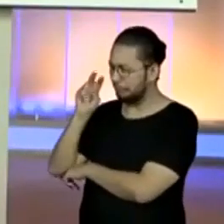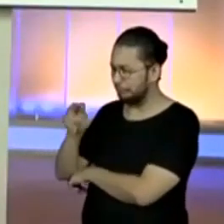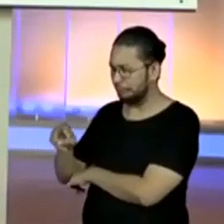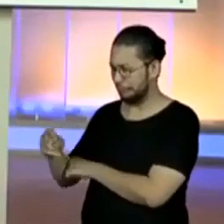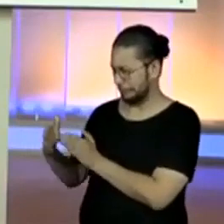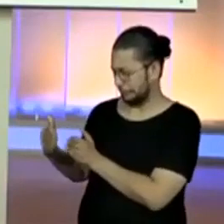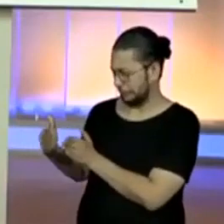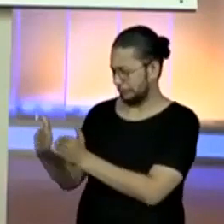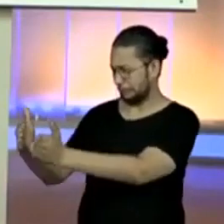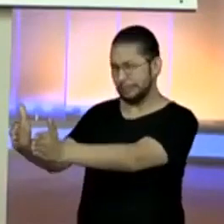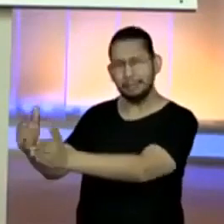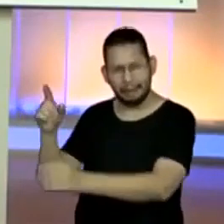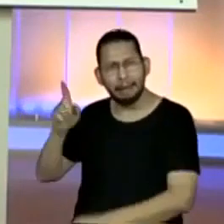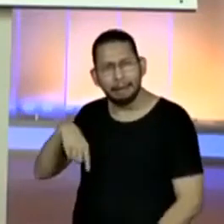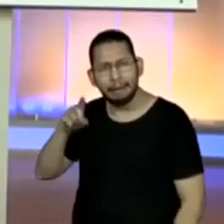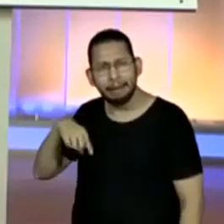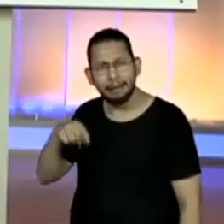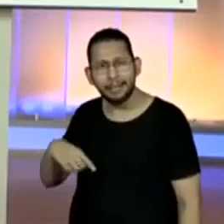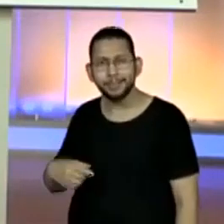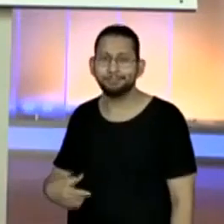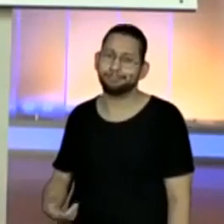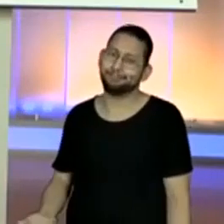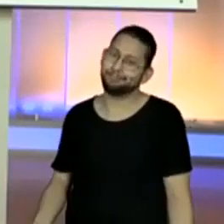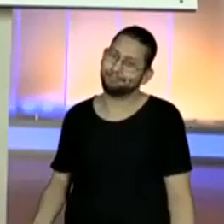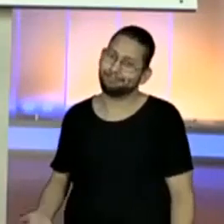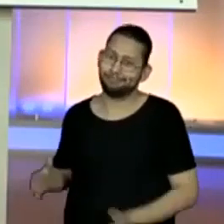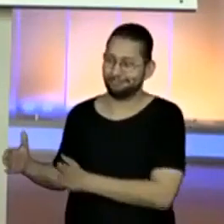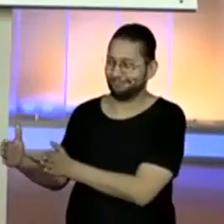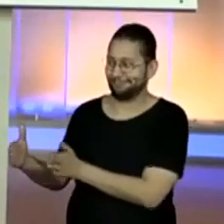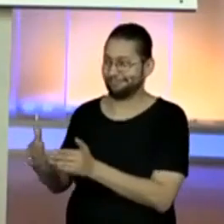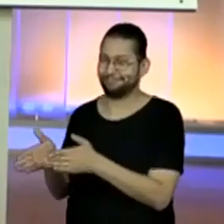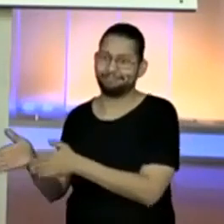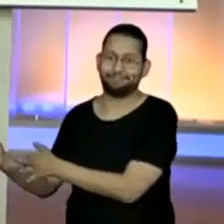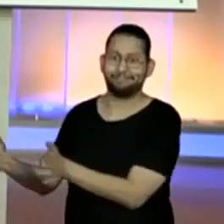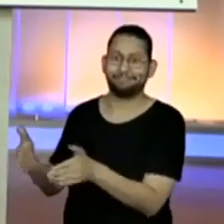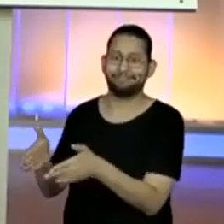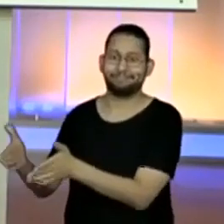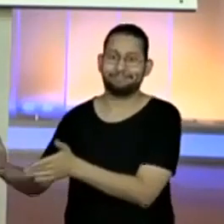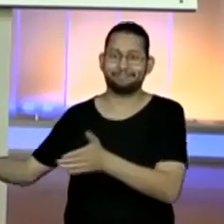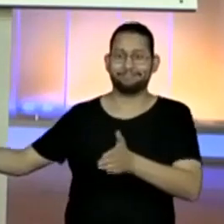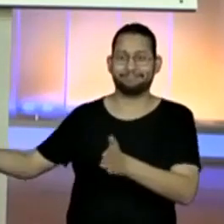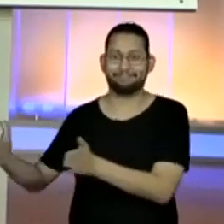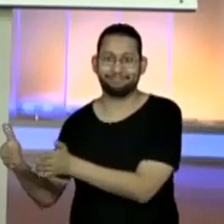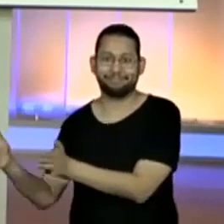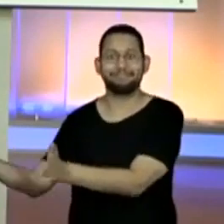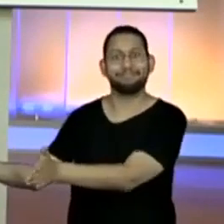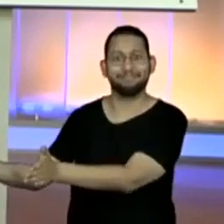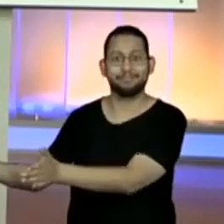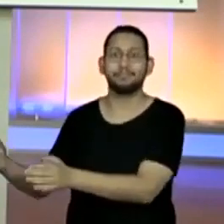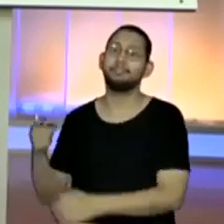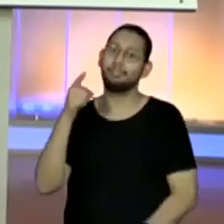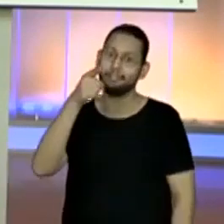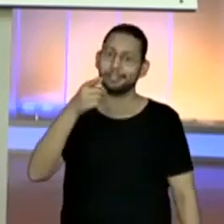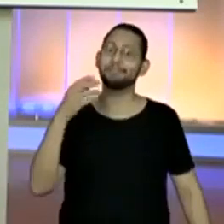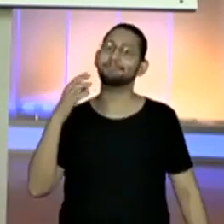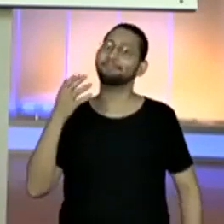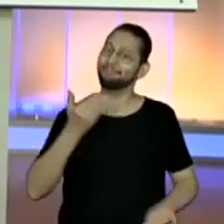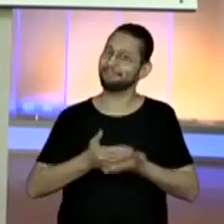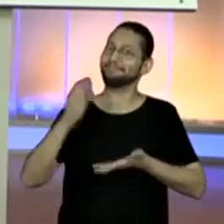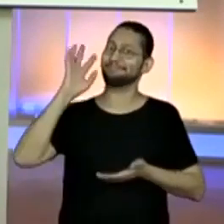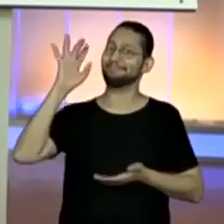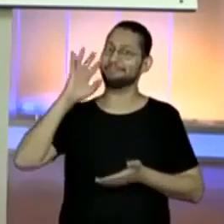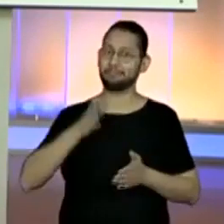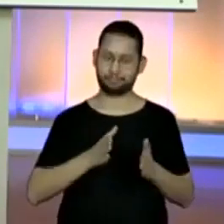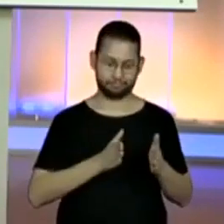natureza, retinho, desta maneira? Pois é aqui que nós já vamos começar a ter algumas reflexões. Vamos